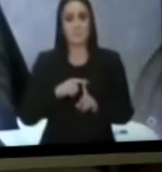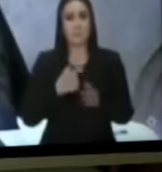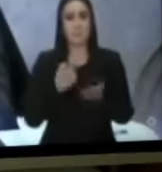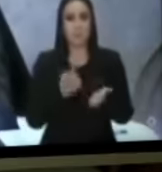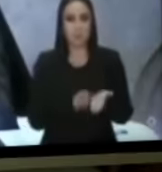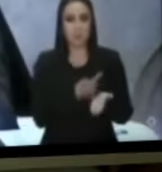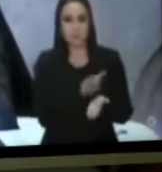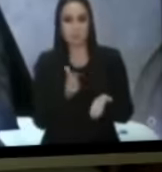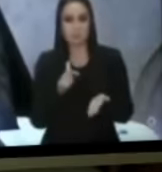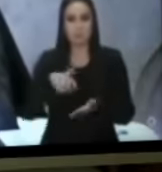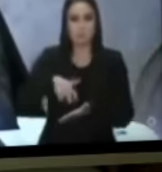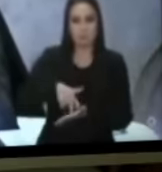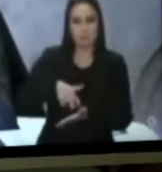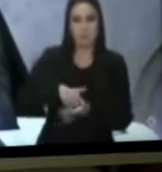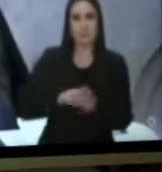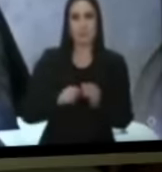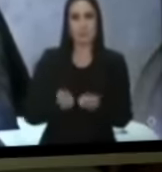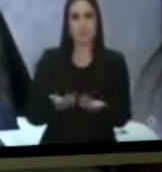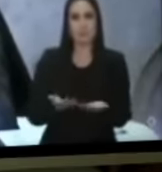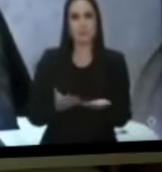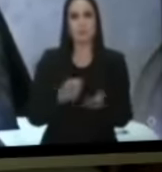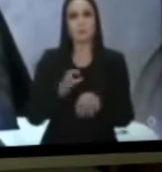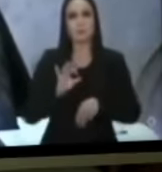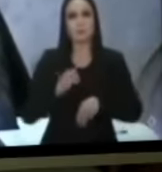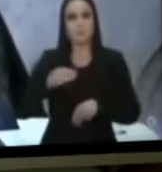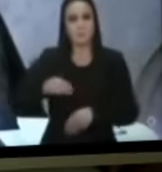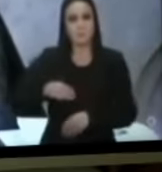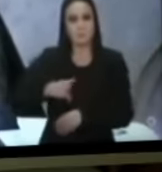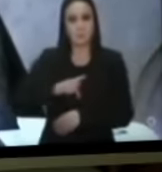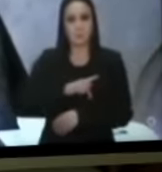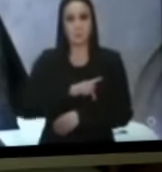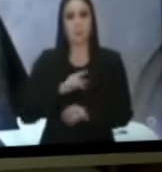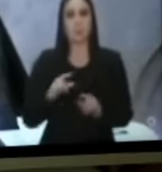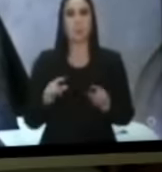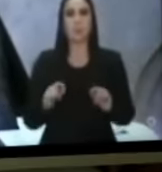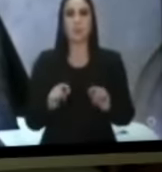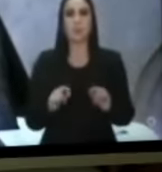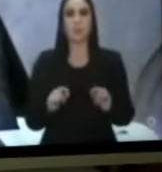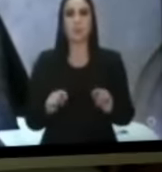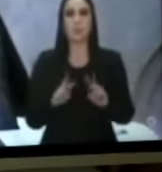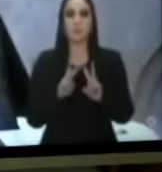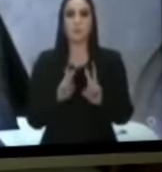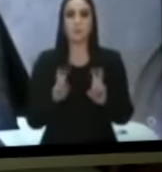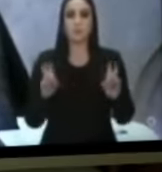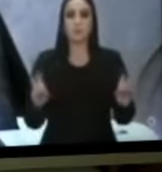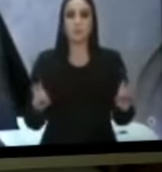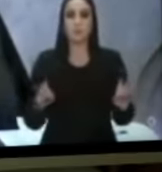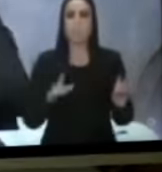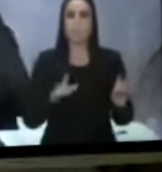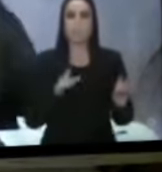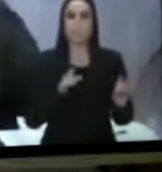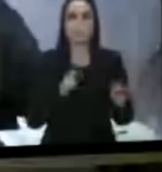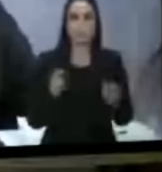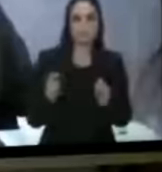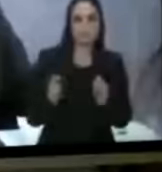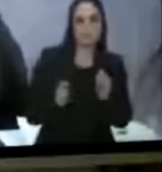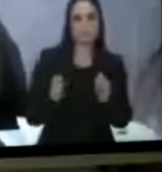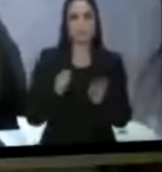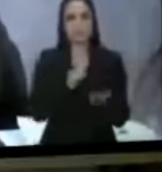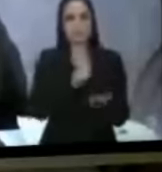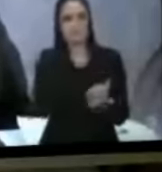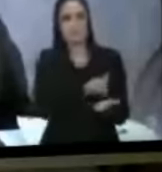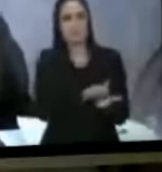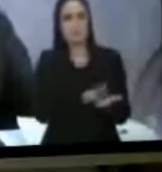não persecução penal oferecido pelo Ministério Público era em termos bastante moderados uma multa de R